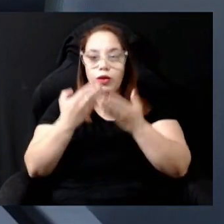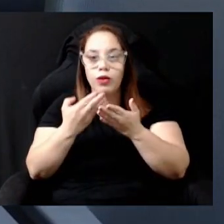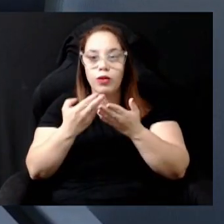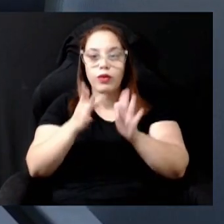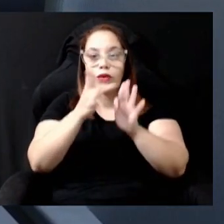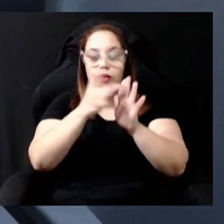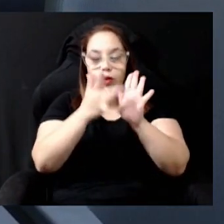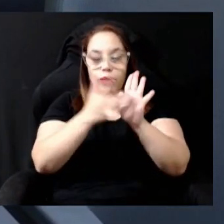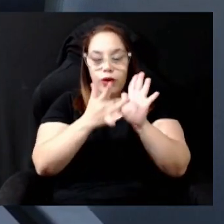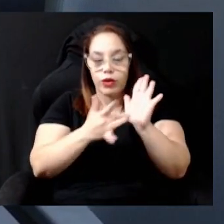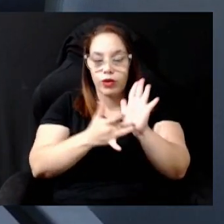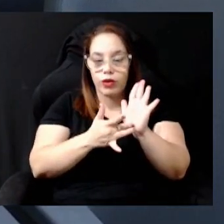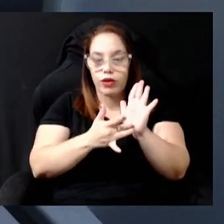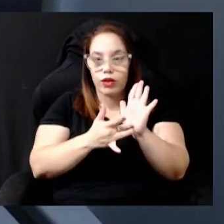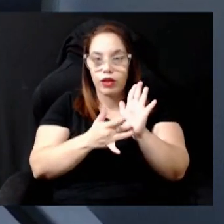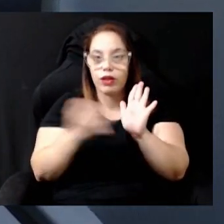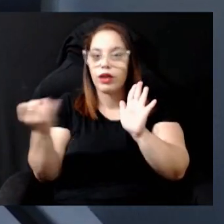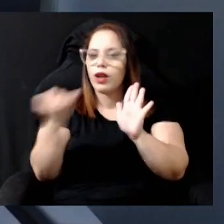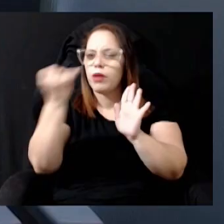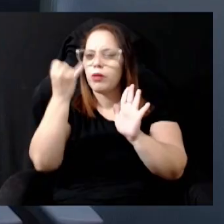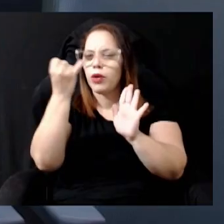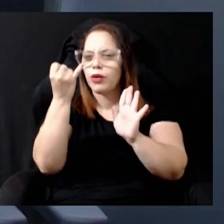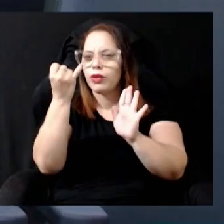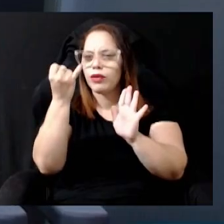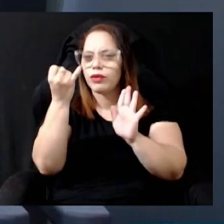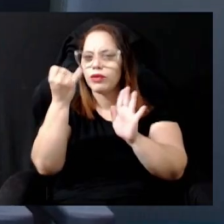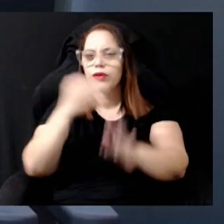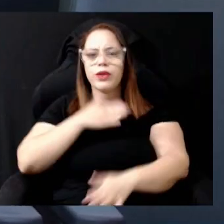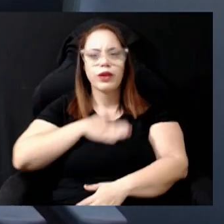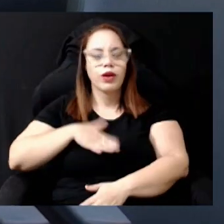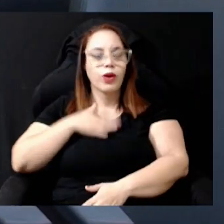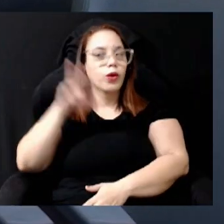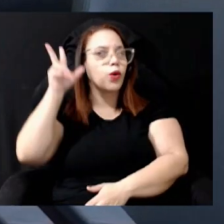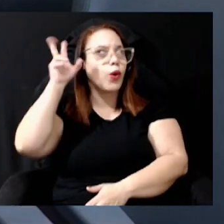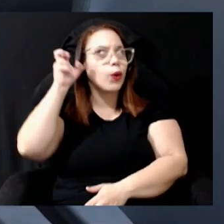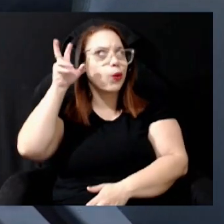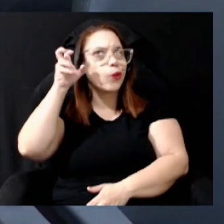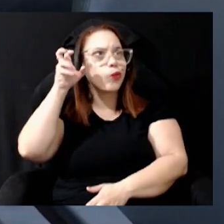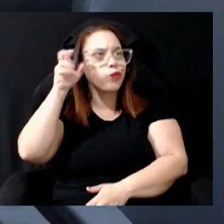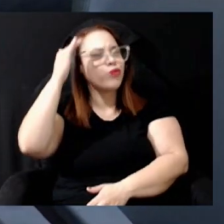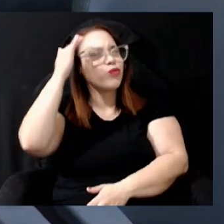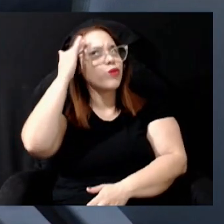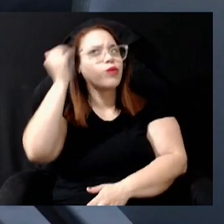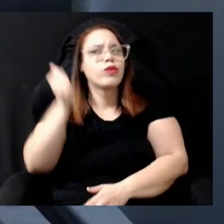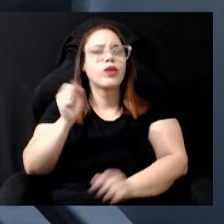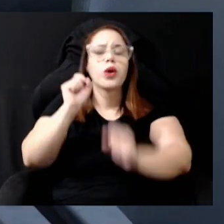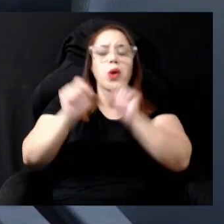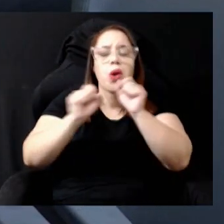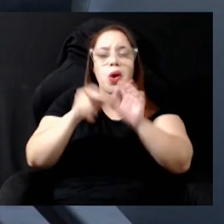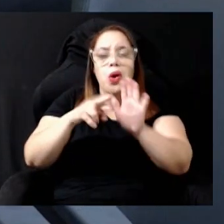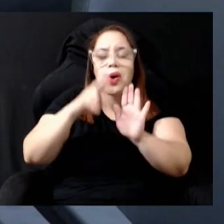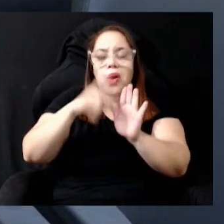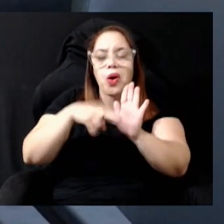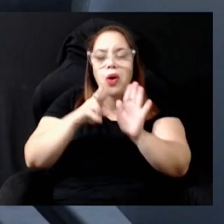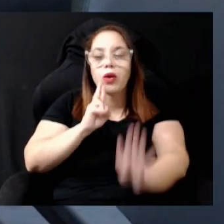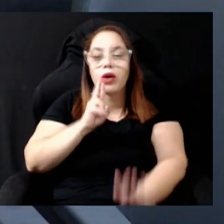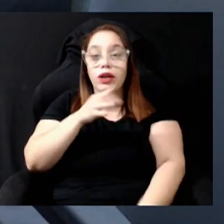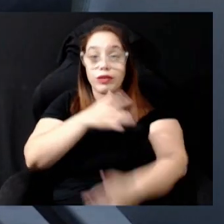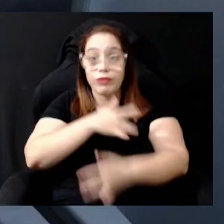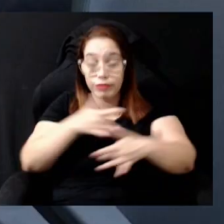acho que pauta é importante, que todo mundo gosta de ouvir falar e de saber os resultados, é a saúde, né? E para o